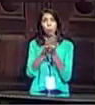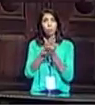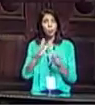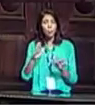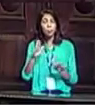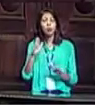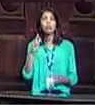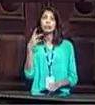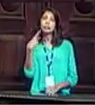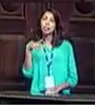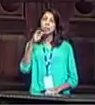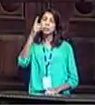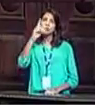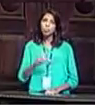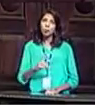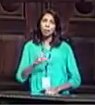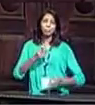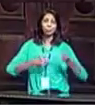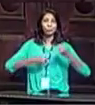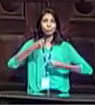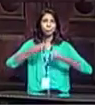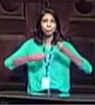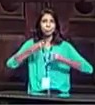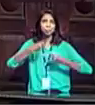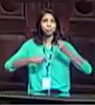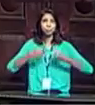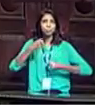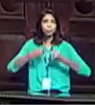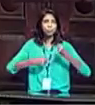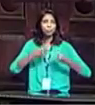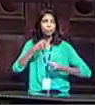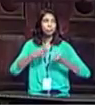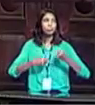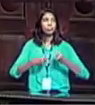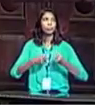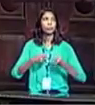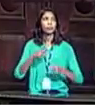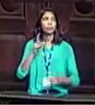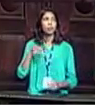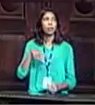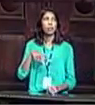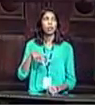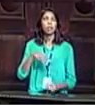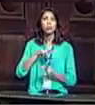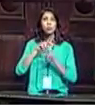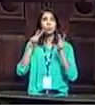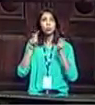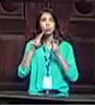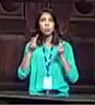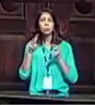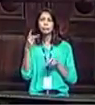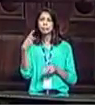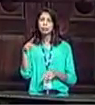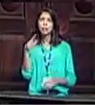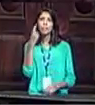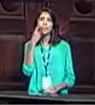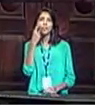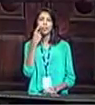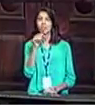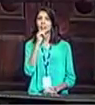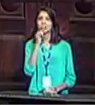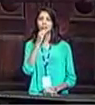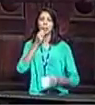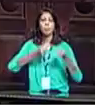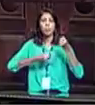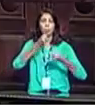o direito de dirigir com base na soma de pontos